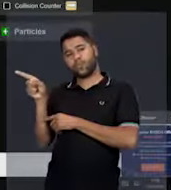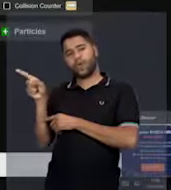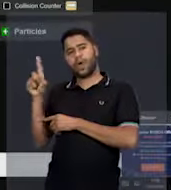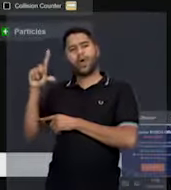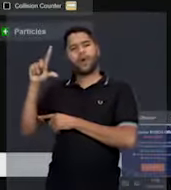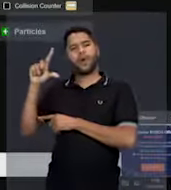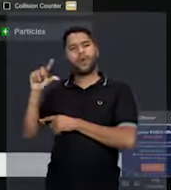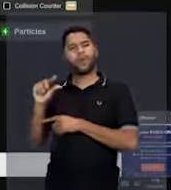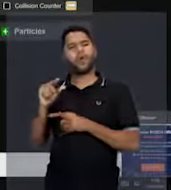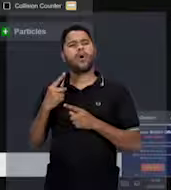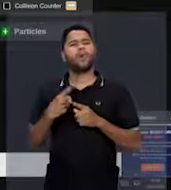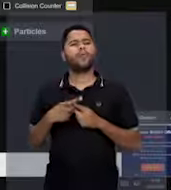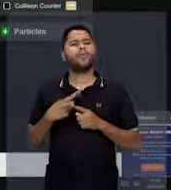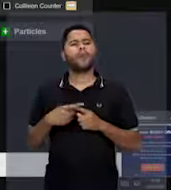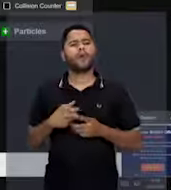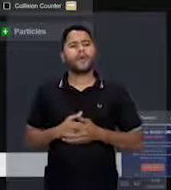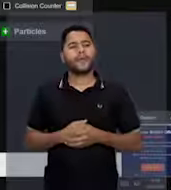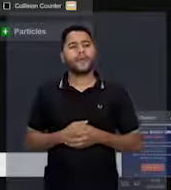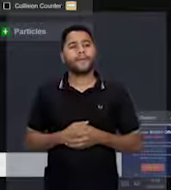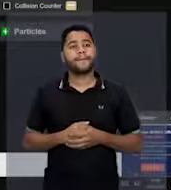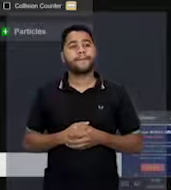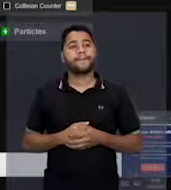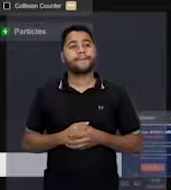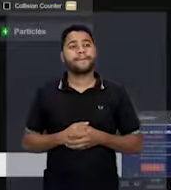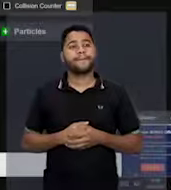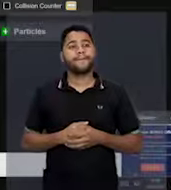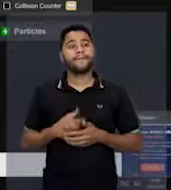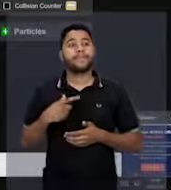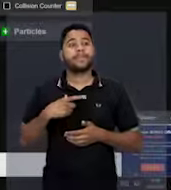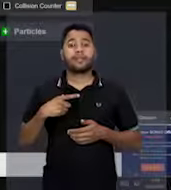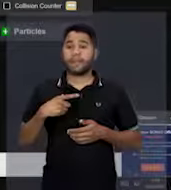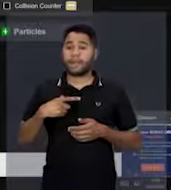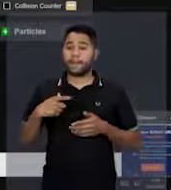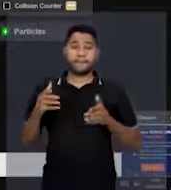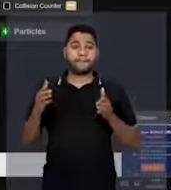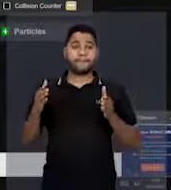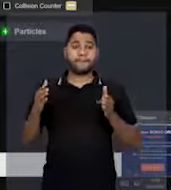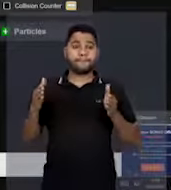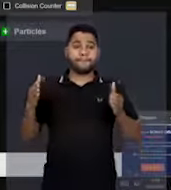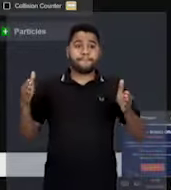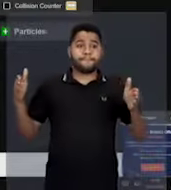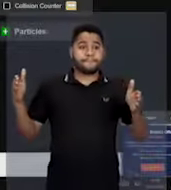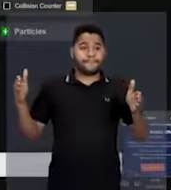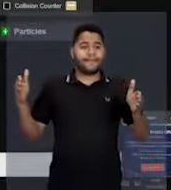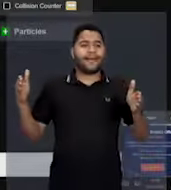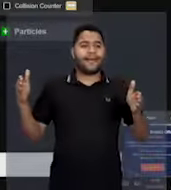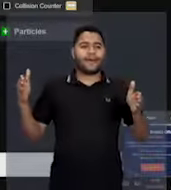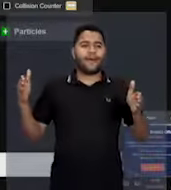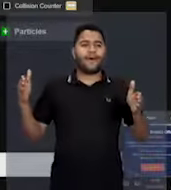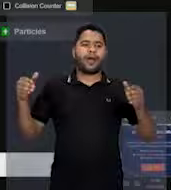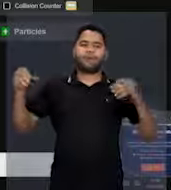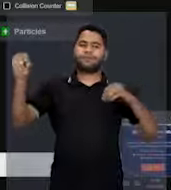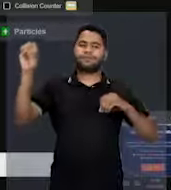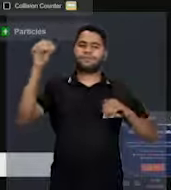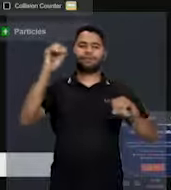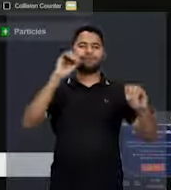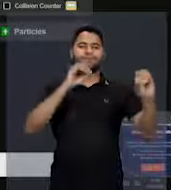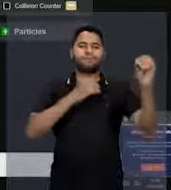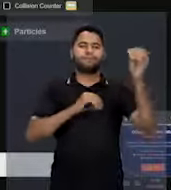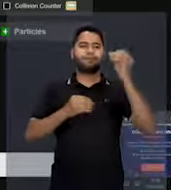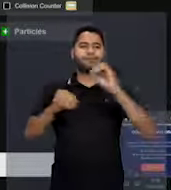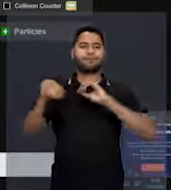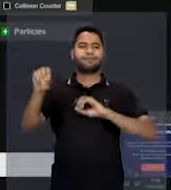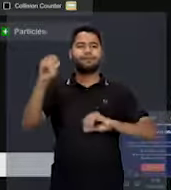reduz. Por que ela reduz? Porque ali eu vou ter uma quantidade maior de espaço para aquelas